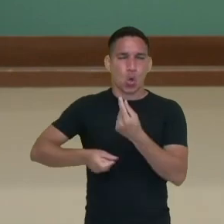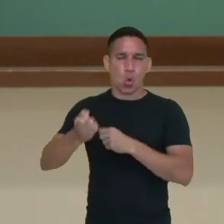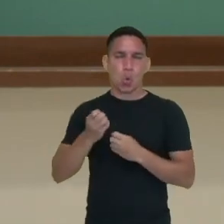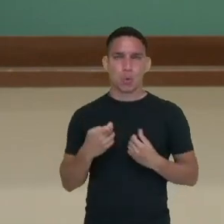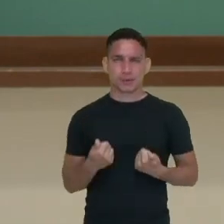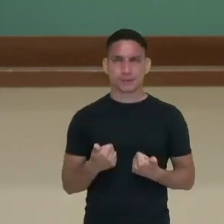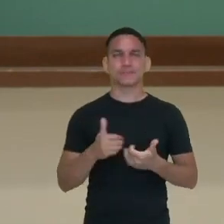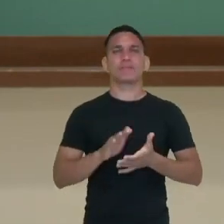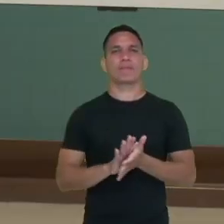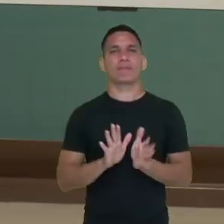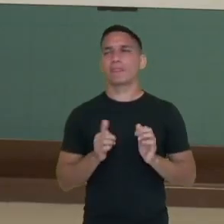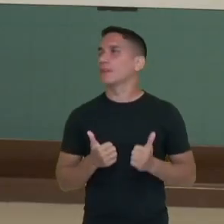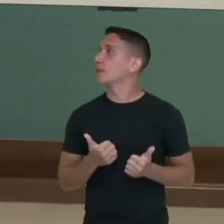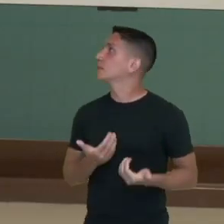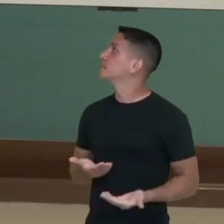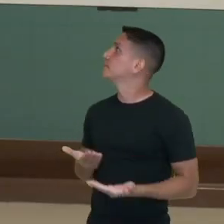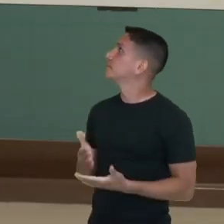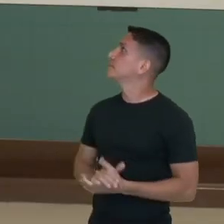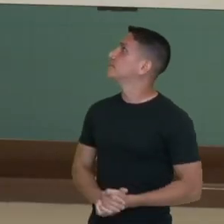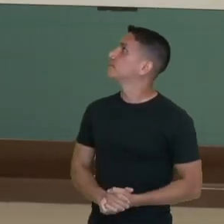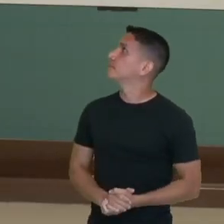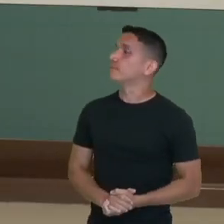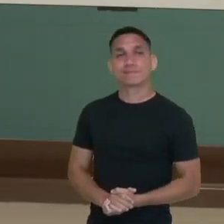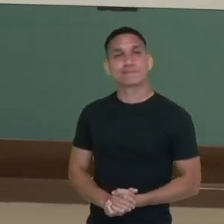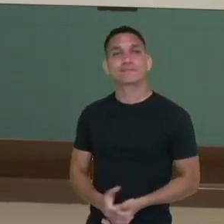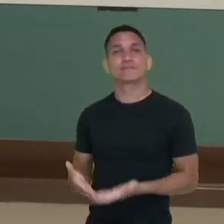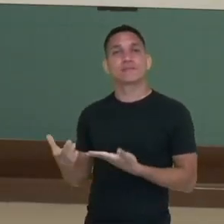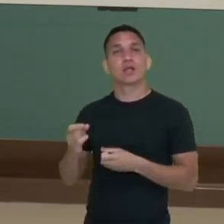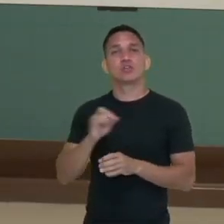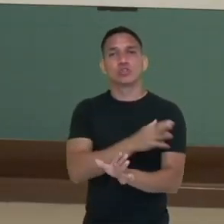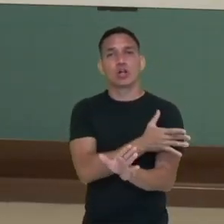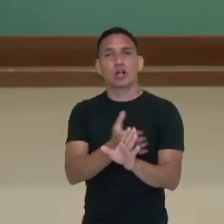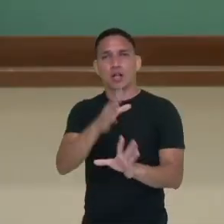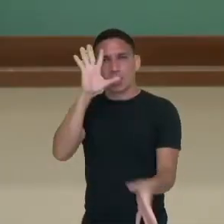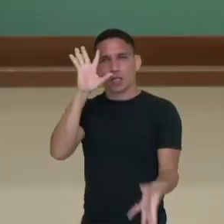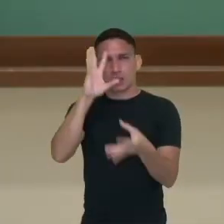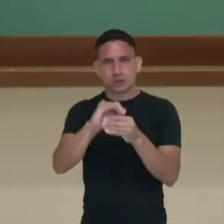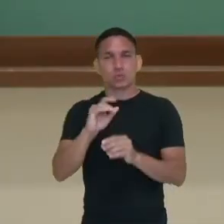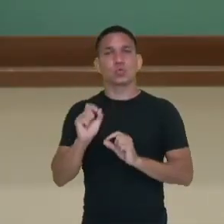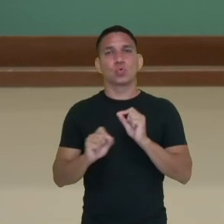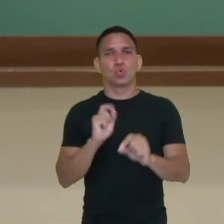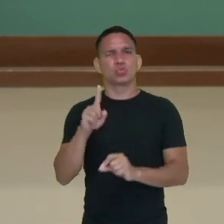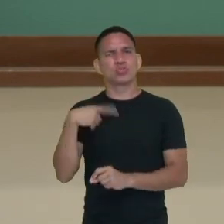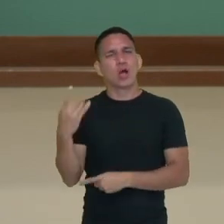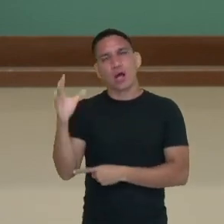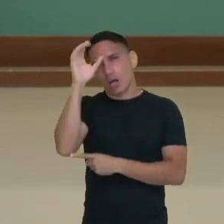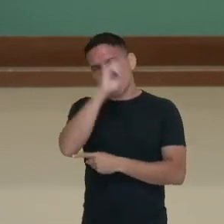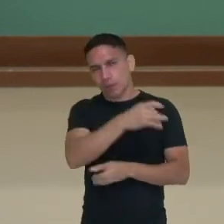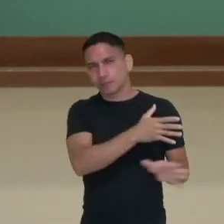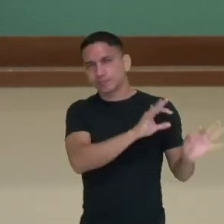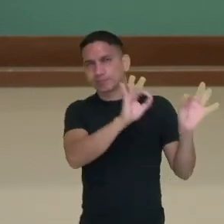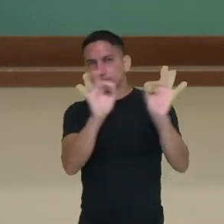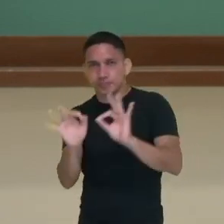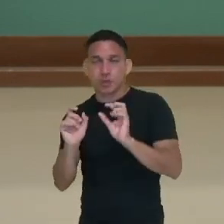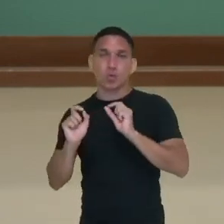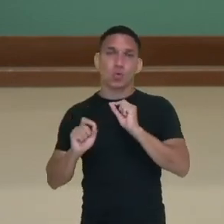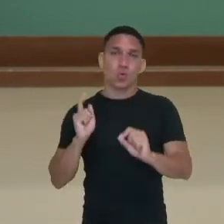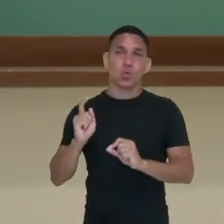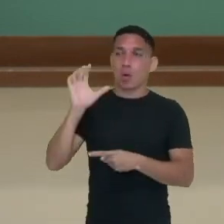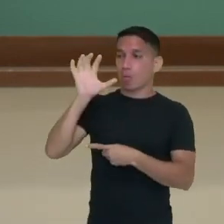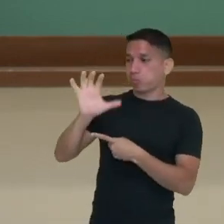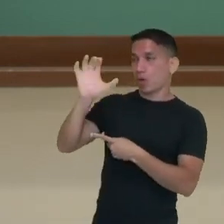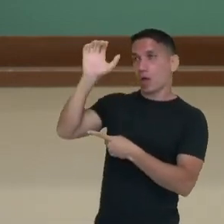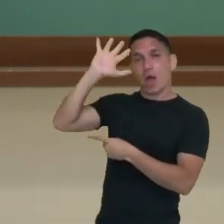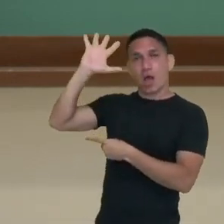bom? Muito bem. Aqui então só para a gente fazer a retomada, olha só, então nós vimos ao longo desta aula que o continente